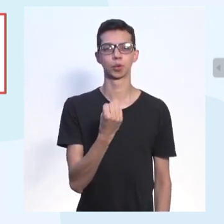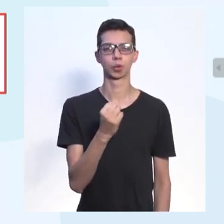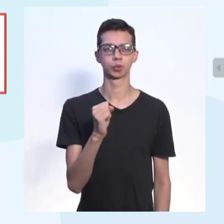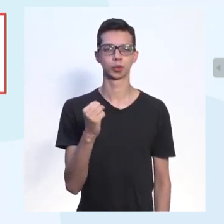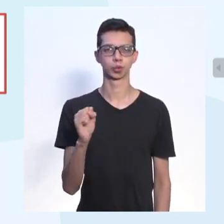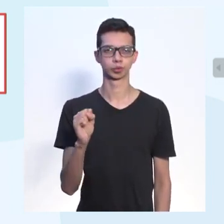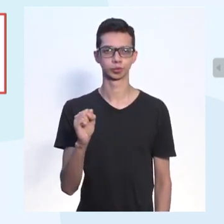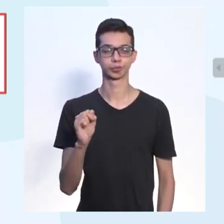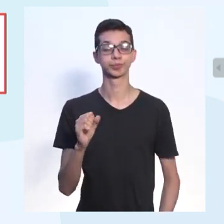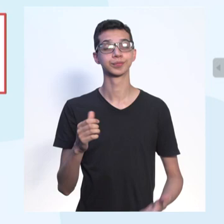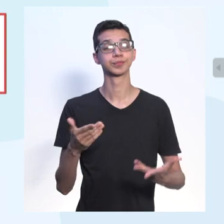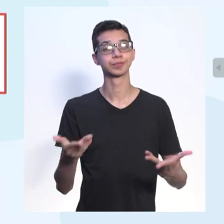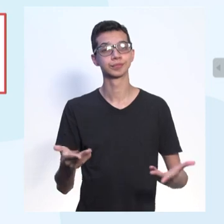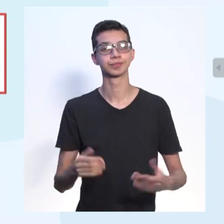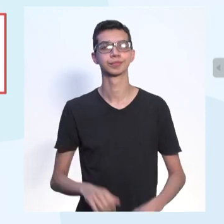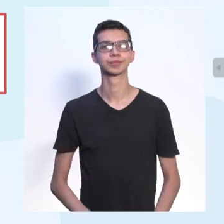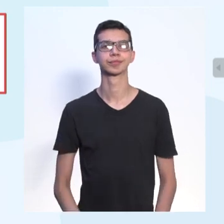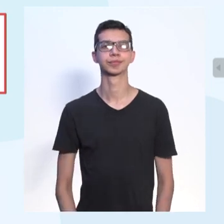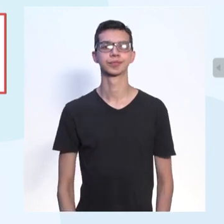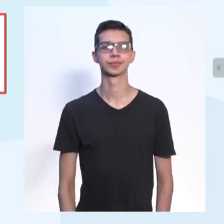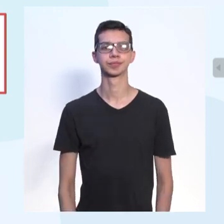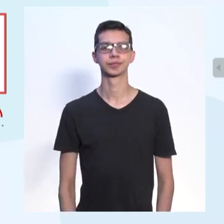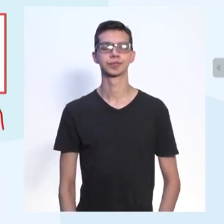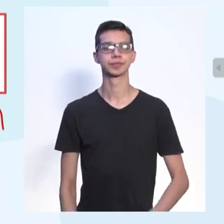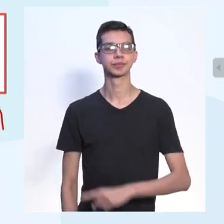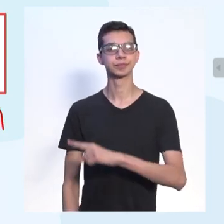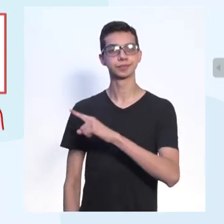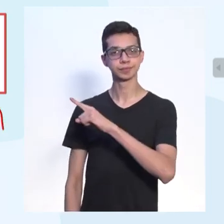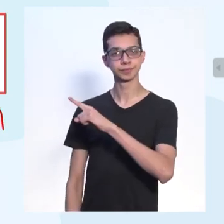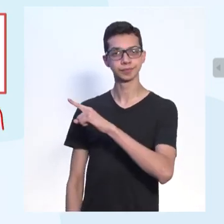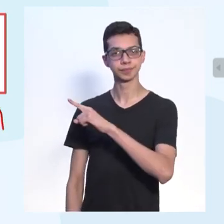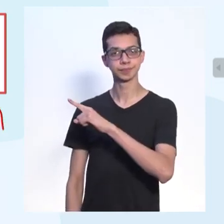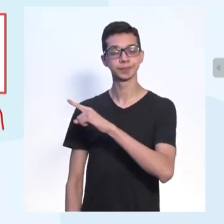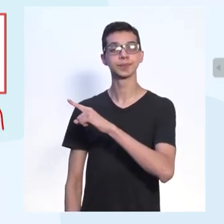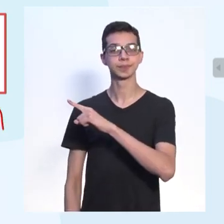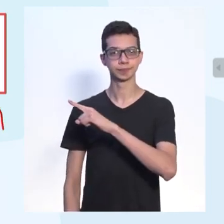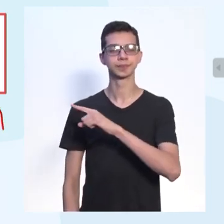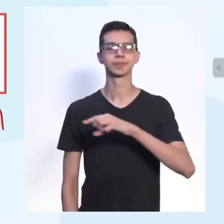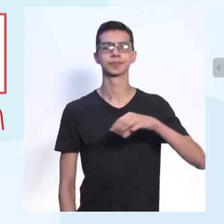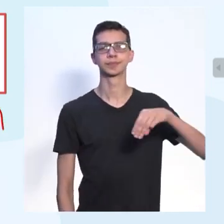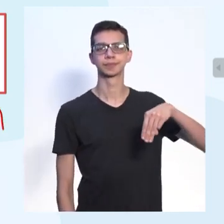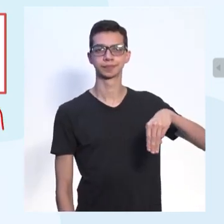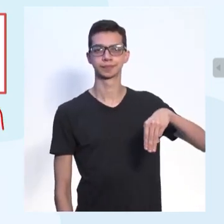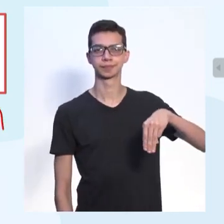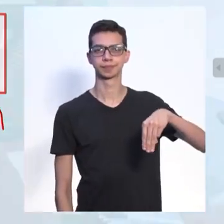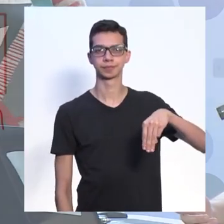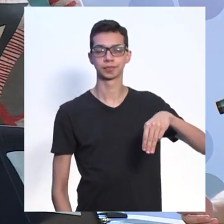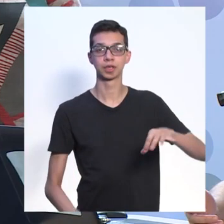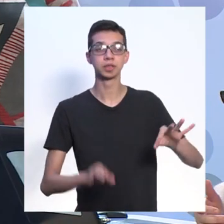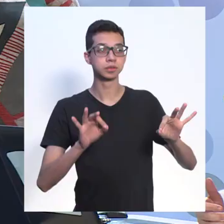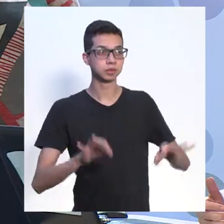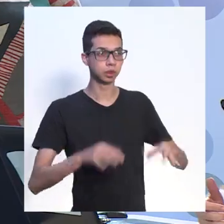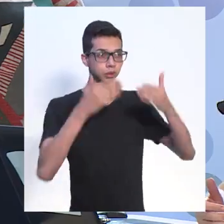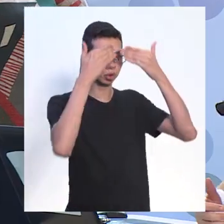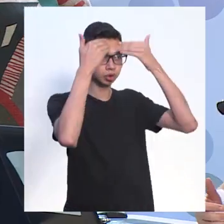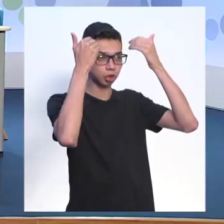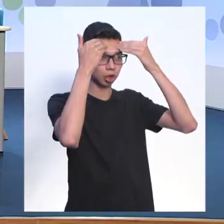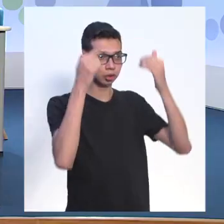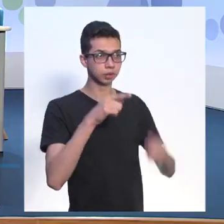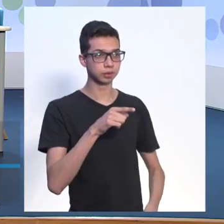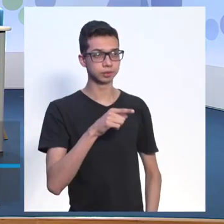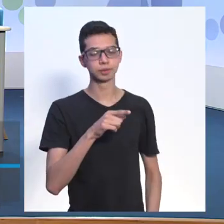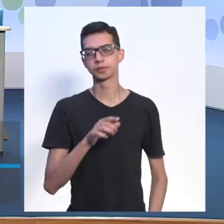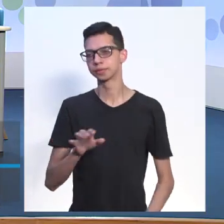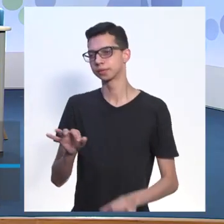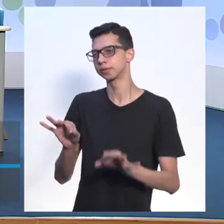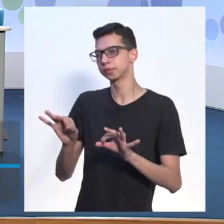2.688. Então, esse daqui seria o nosso montante. Certo, Jonas? Certo, tá. A